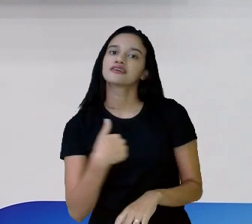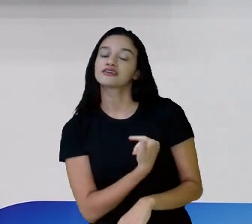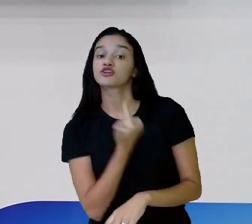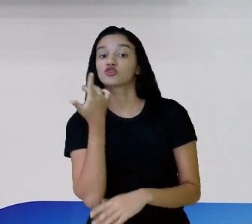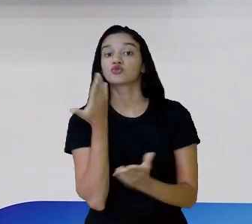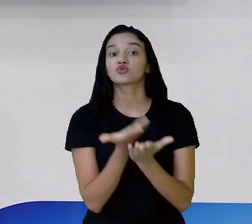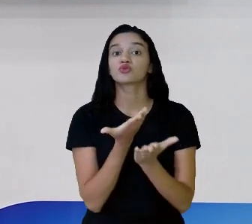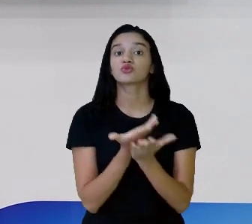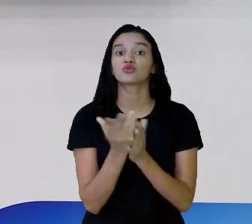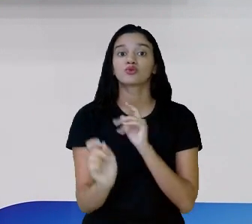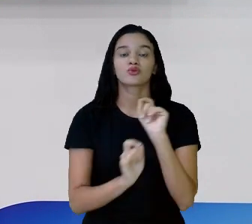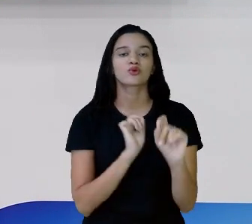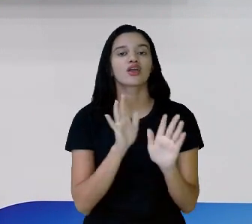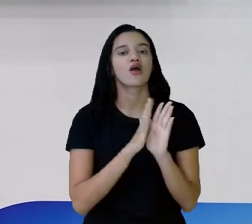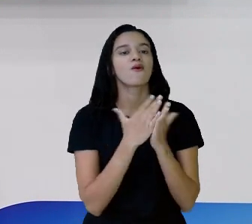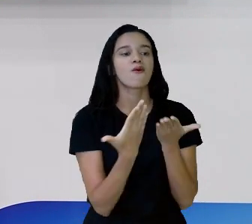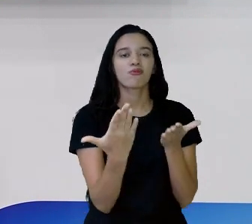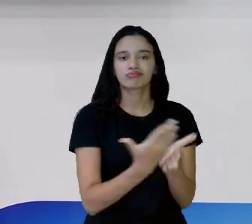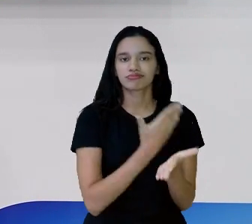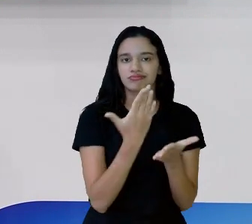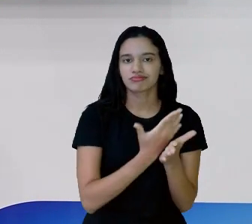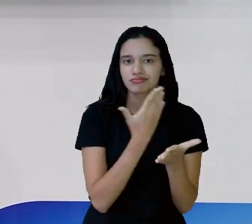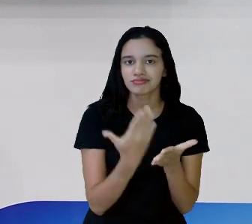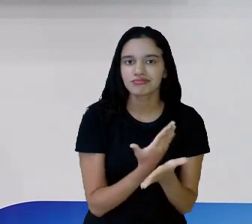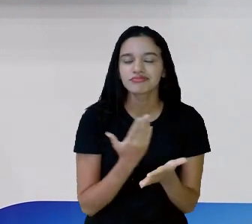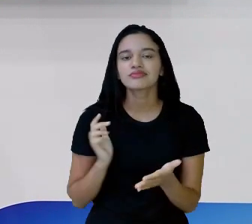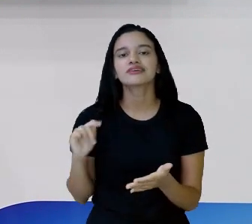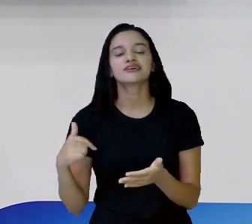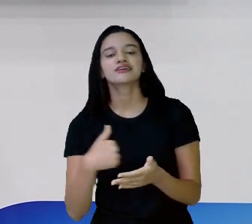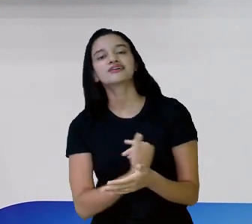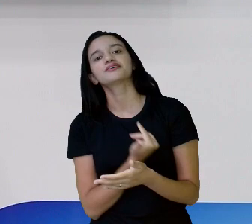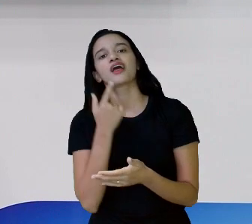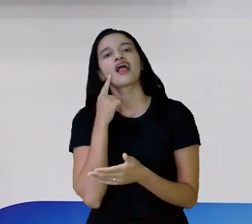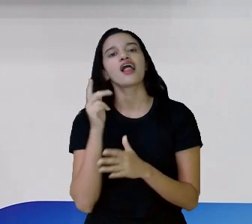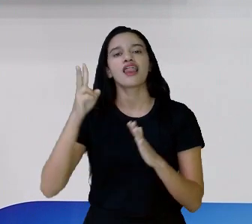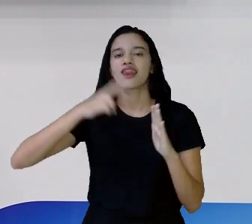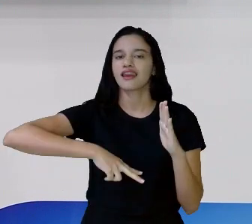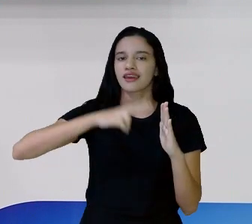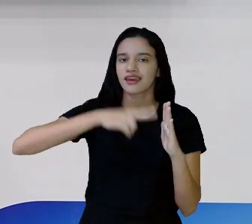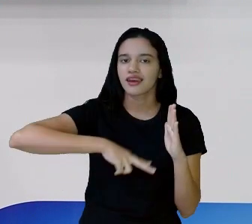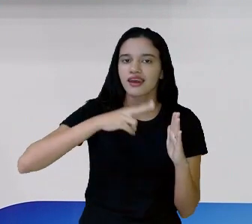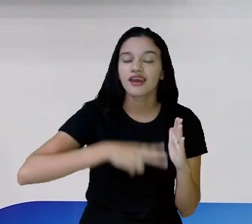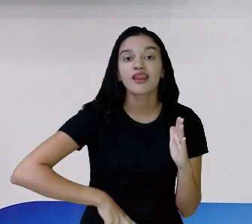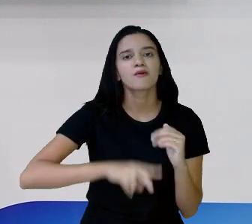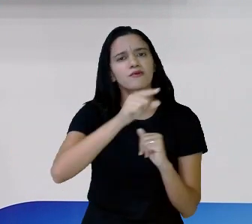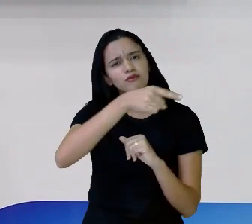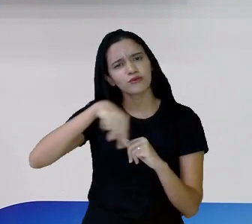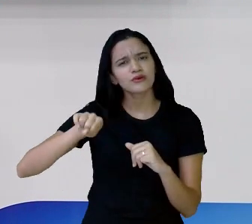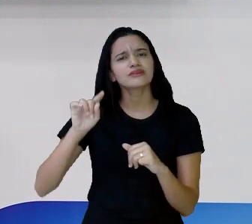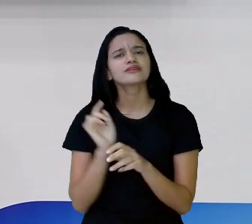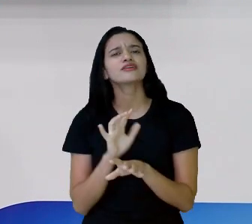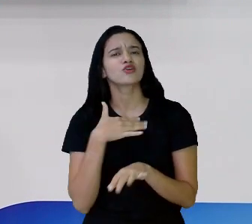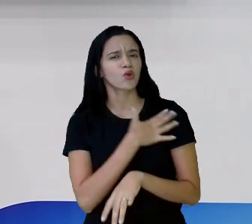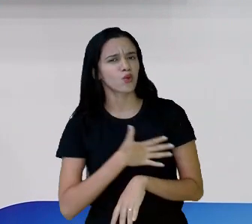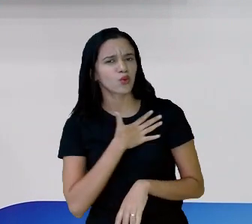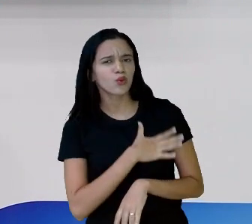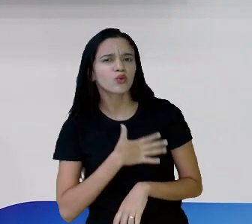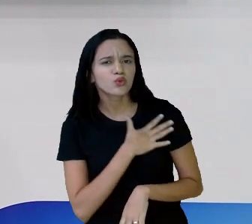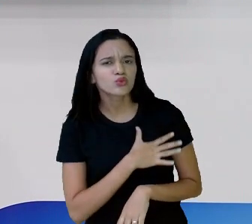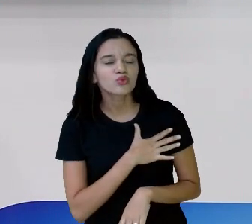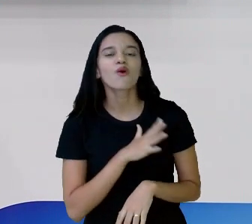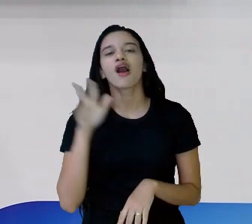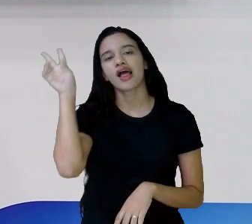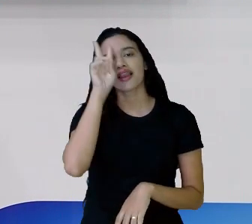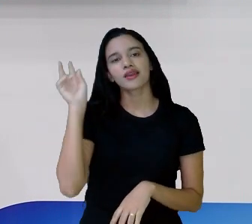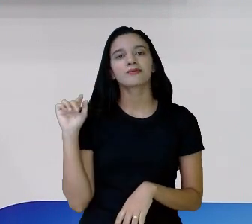estamos estudando um livro essa semana. Nós estamos, né, já lemos ele. Você, diz para mim, gostou? Lembra